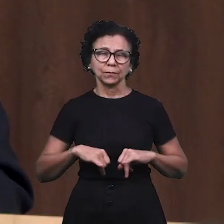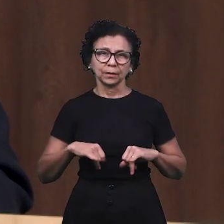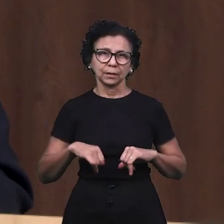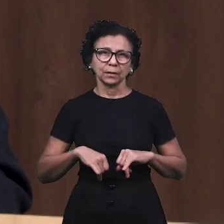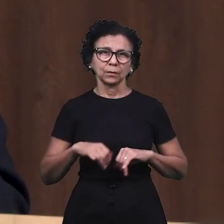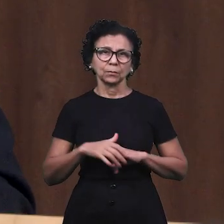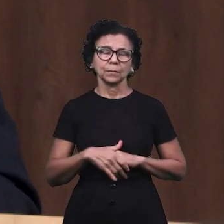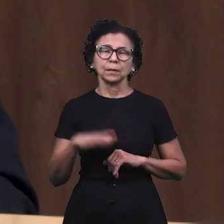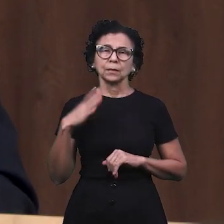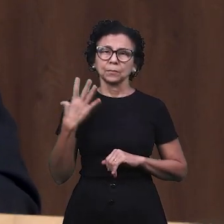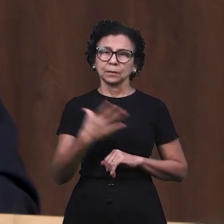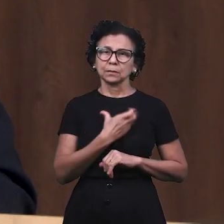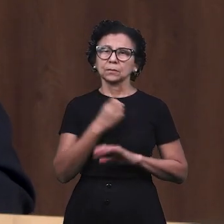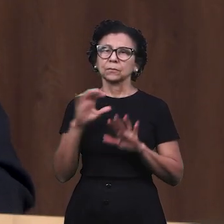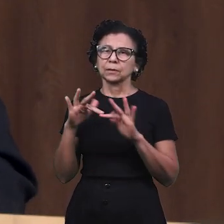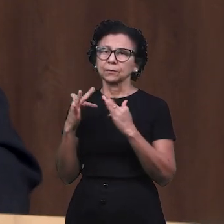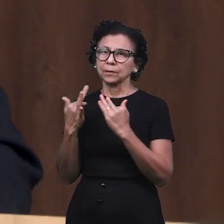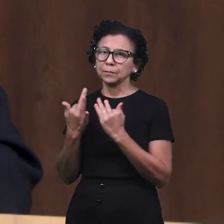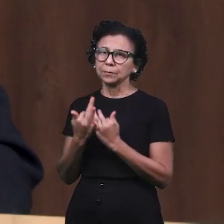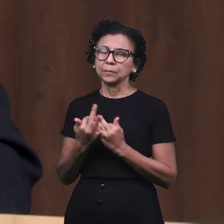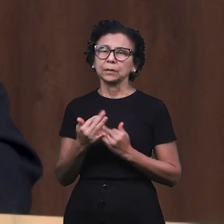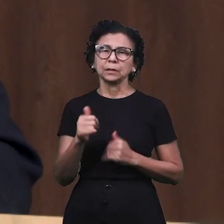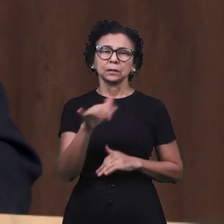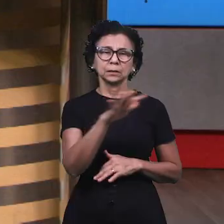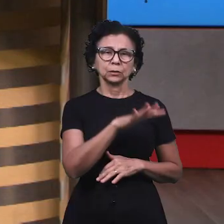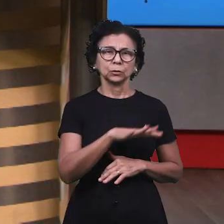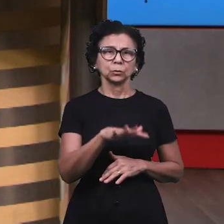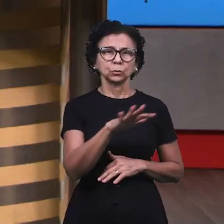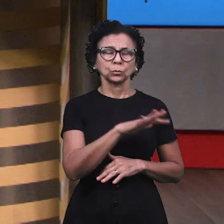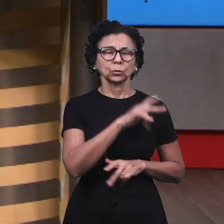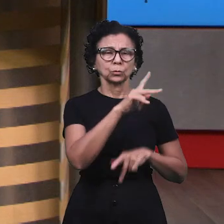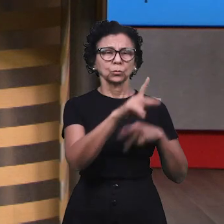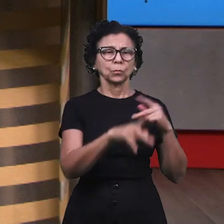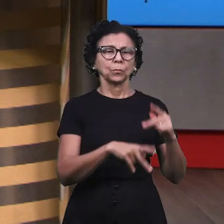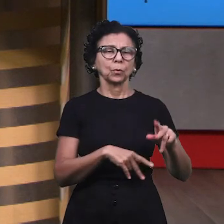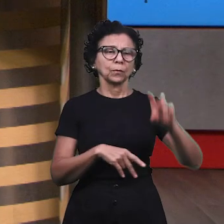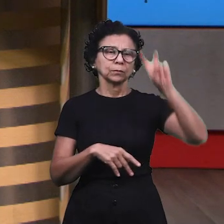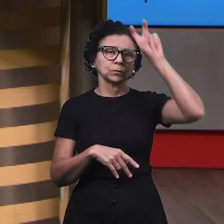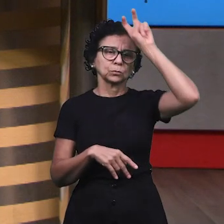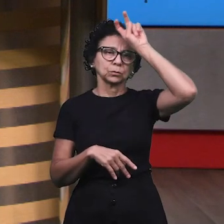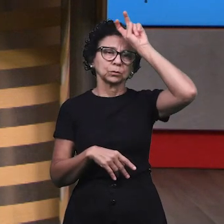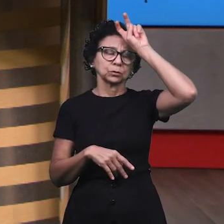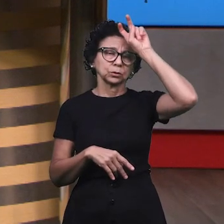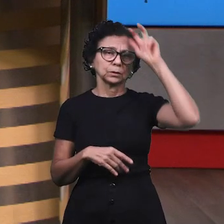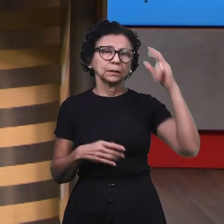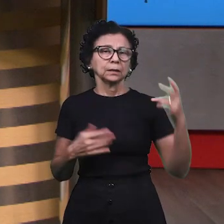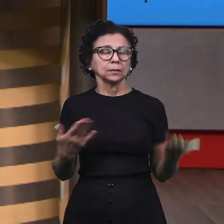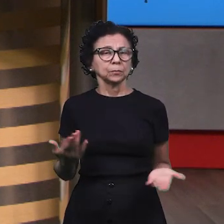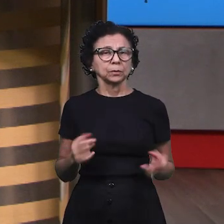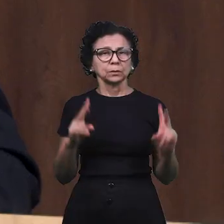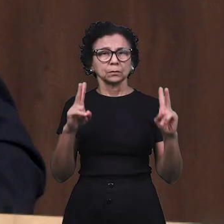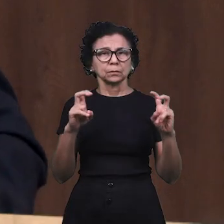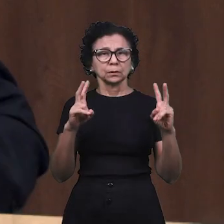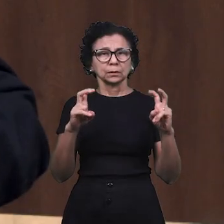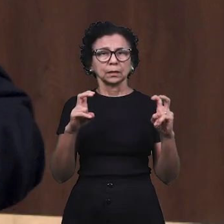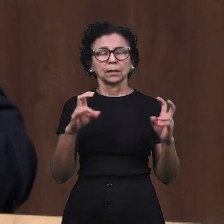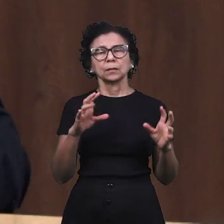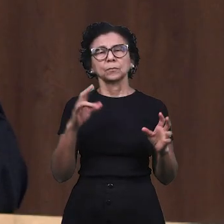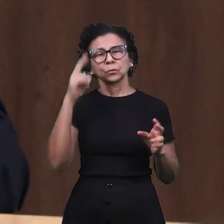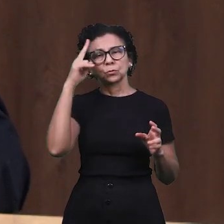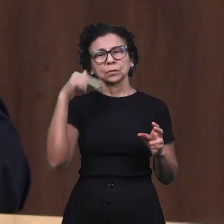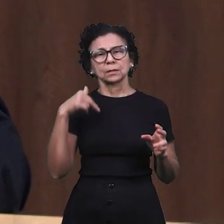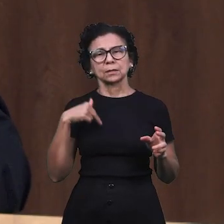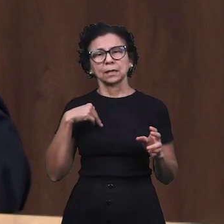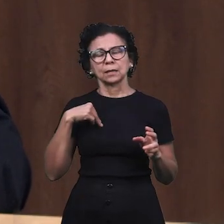da sua família, mas também de toda a humanidade, né? Salvador do mundo. Por isso que ele foi chamado de Salvador do mundo. Se José é um